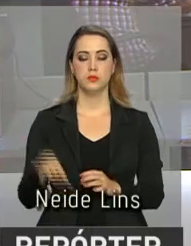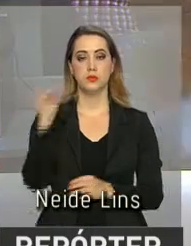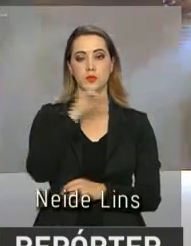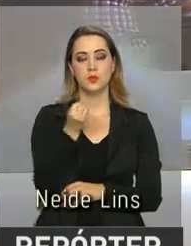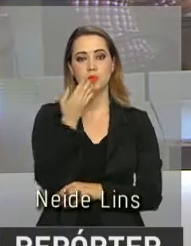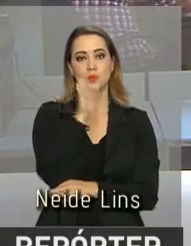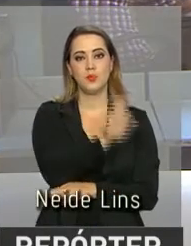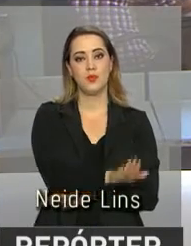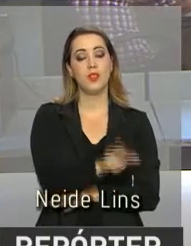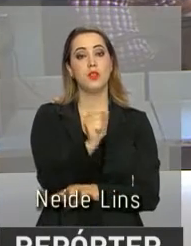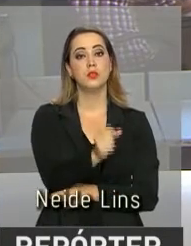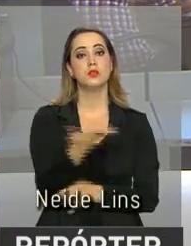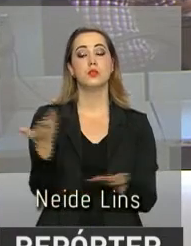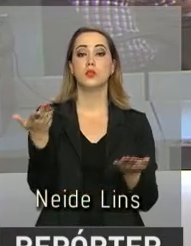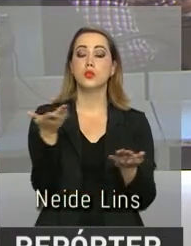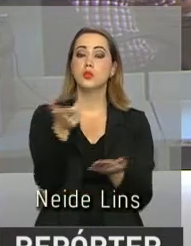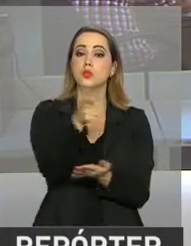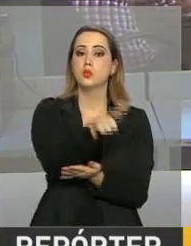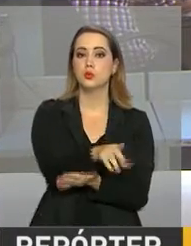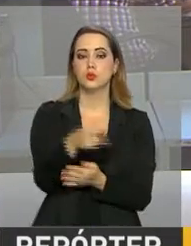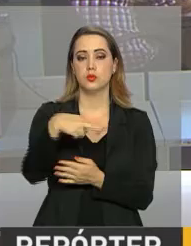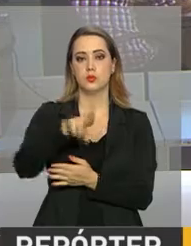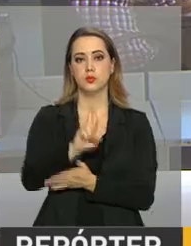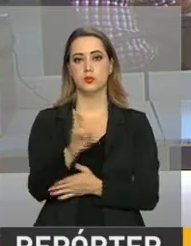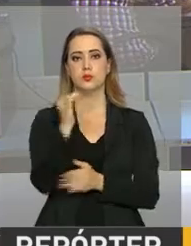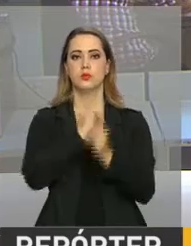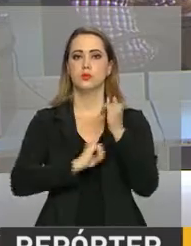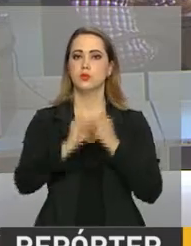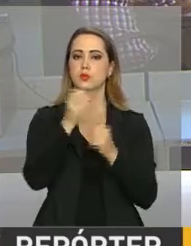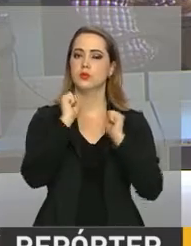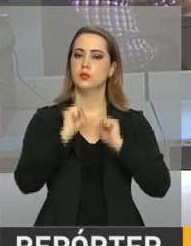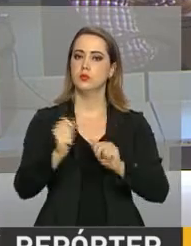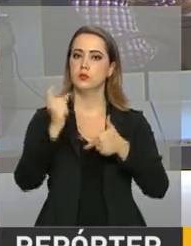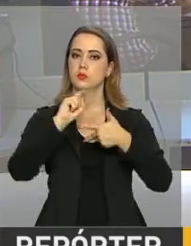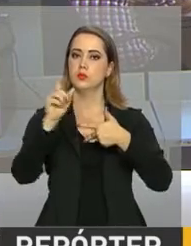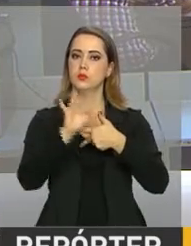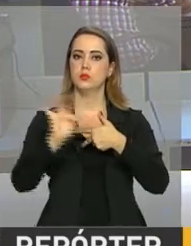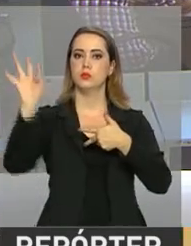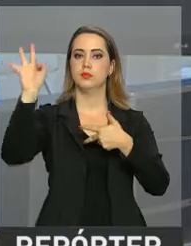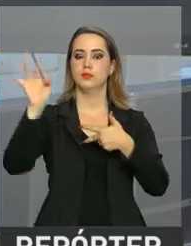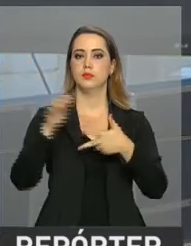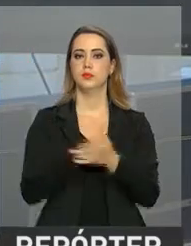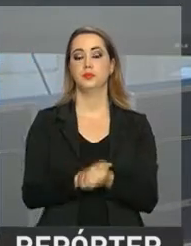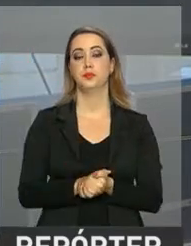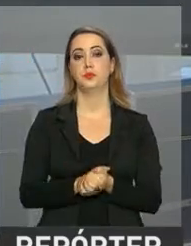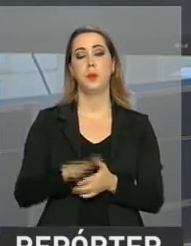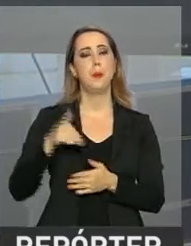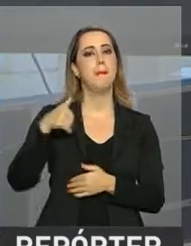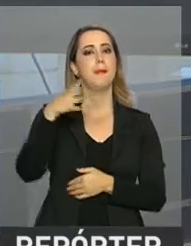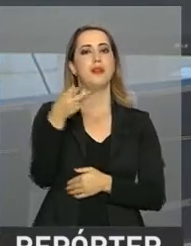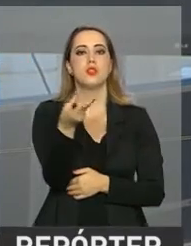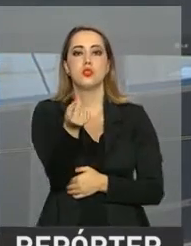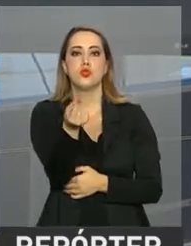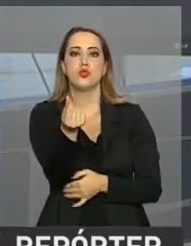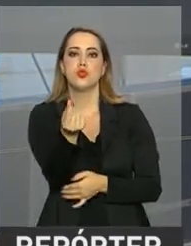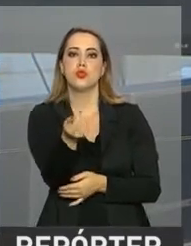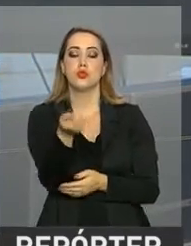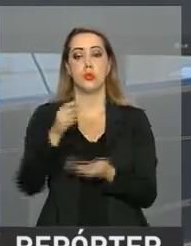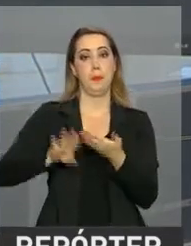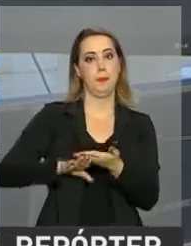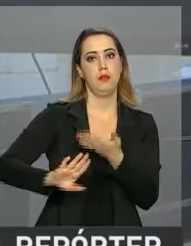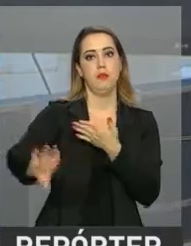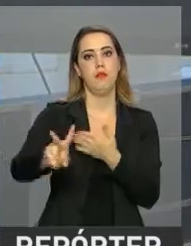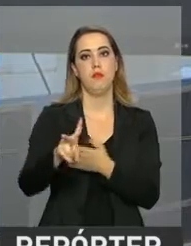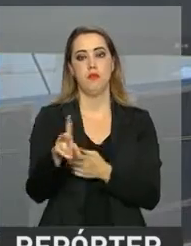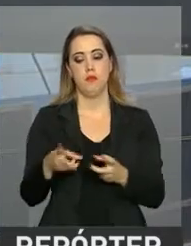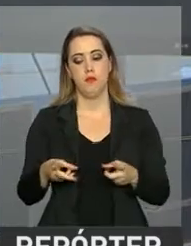Olá, boa tarde. Estamos de volta com o repórter NBR e as notícias do Poder Executivo Federal. Mais dinheiro para o combate ao vírus Zika no